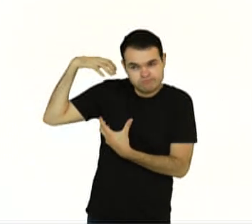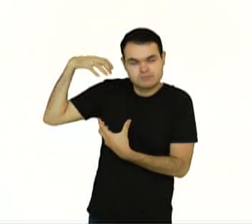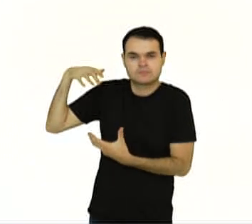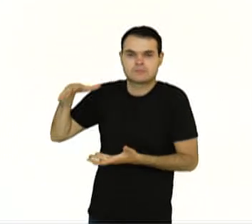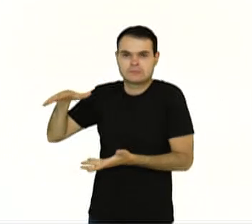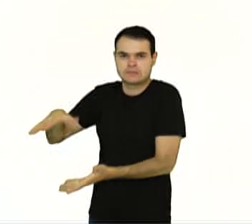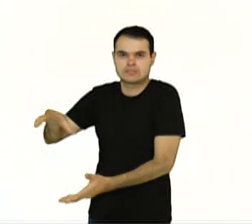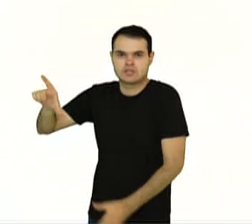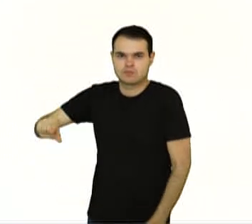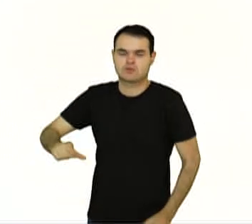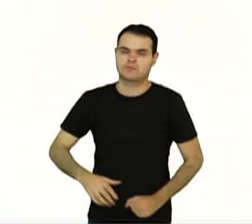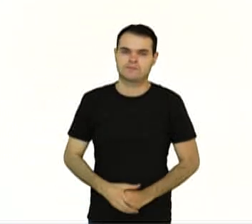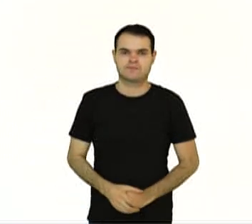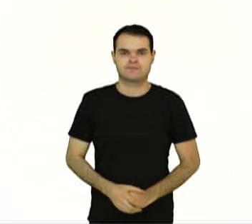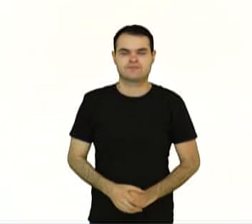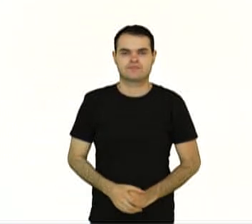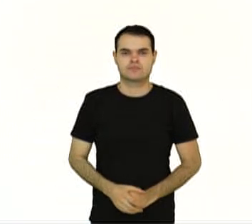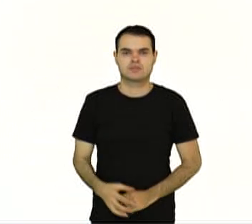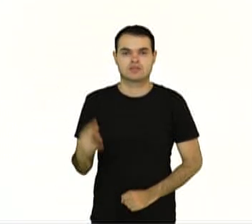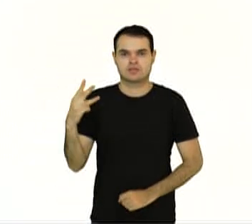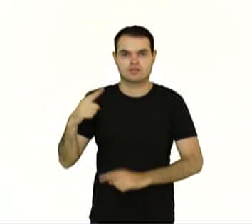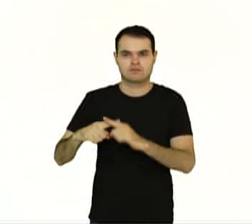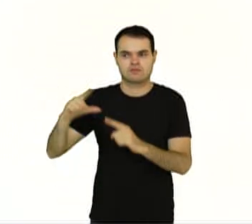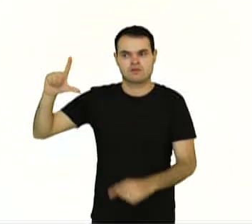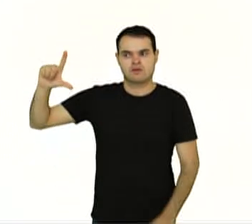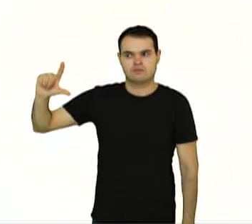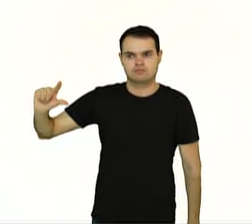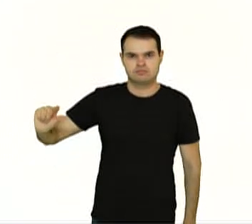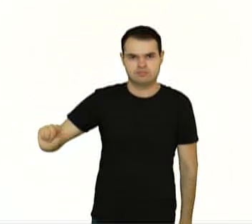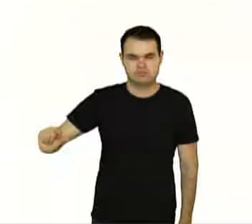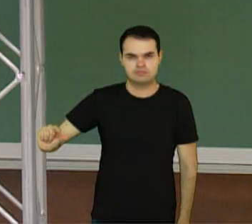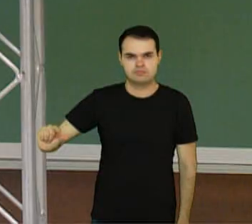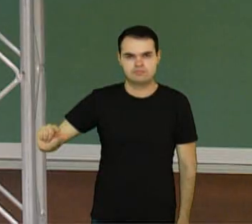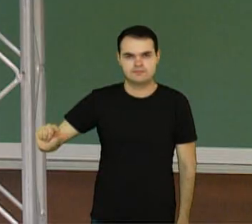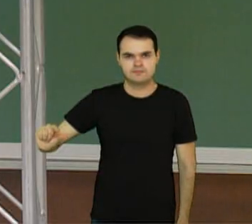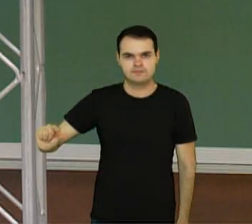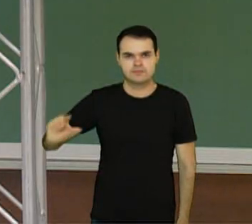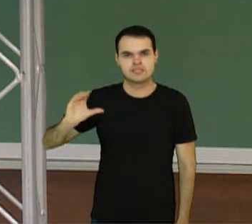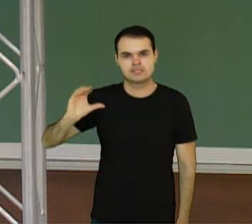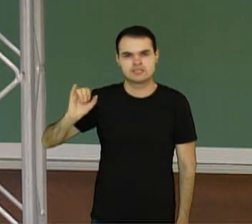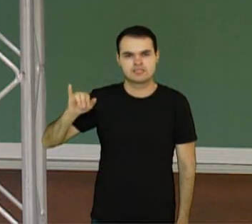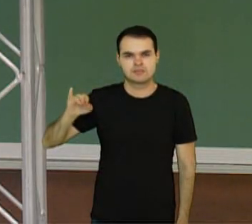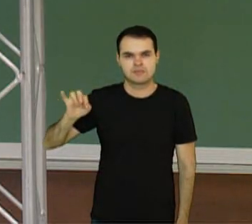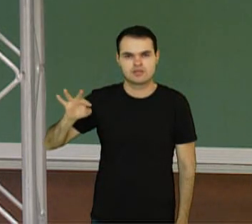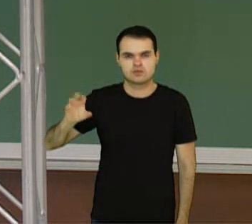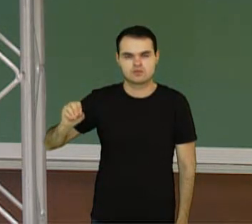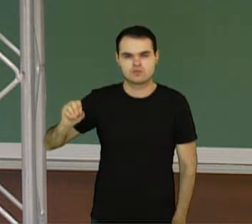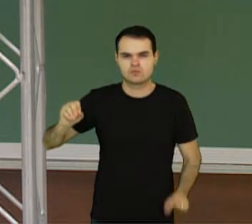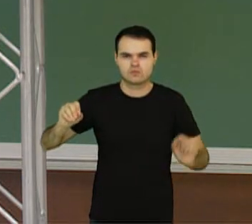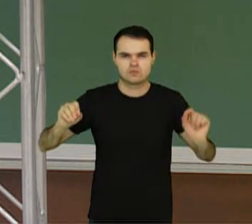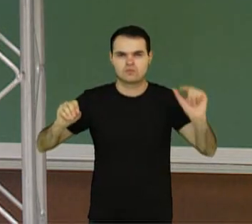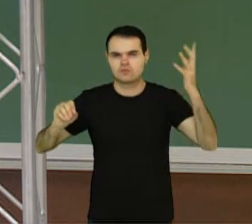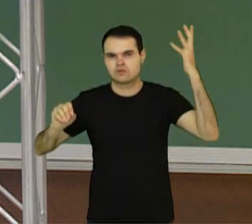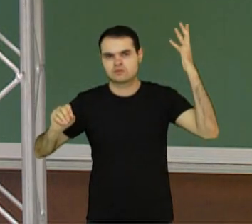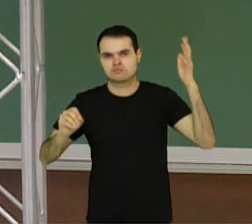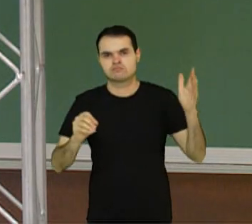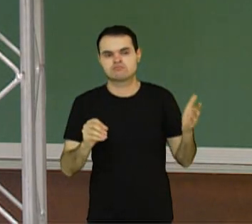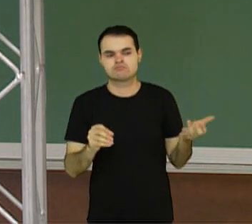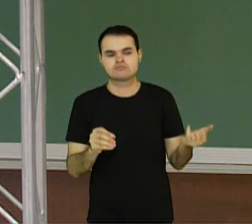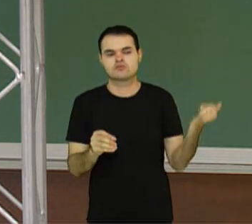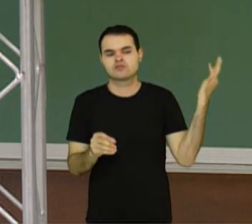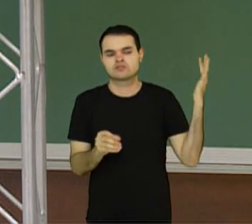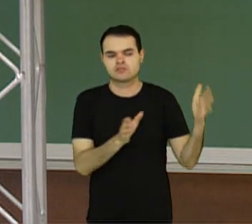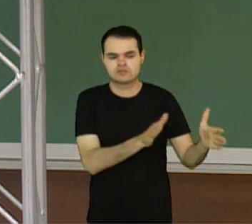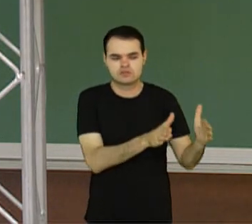acontecer? Se eu estou diminuindo 3 vezes a quantidade de cimento, o que será que vai acontecer com a quantidade